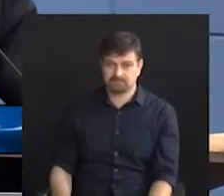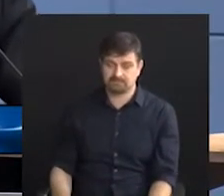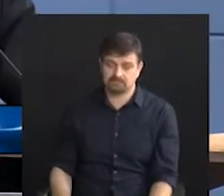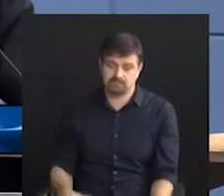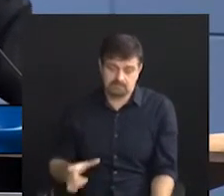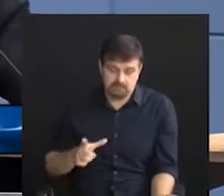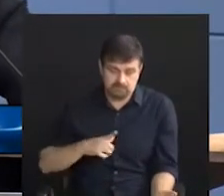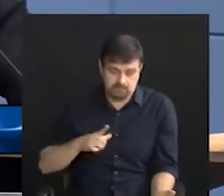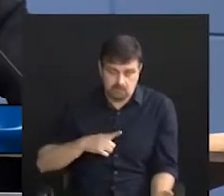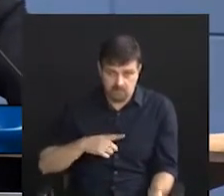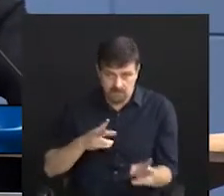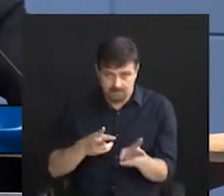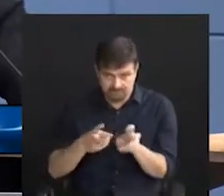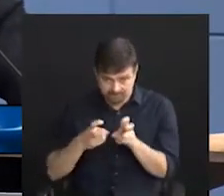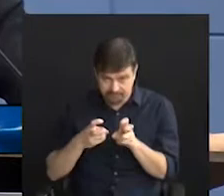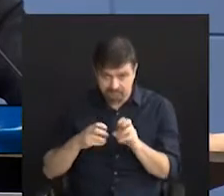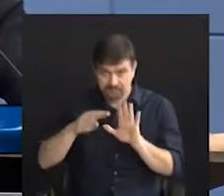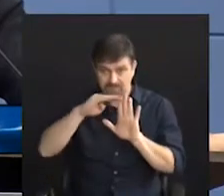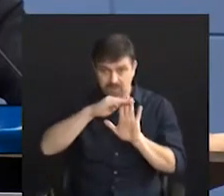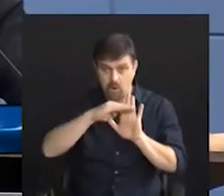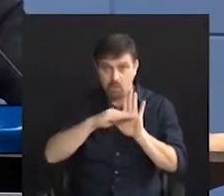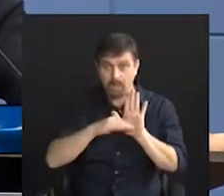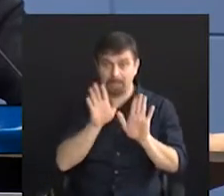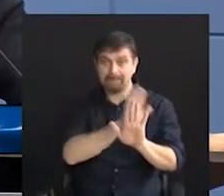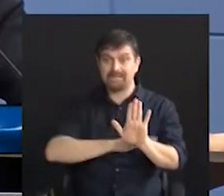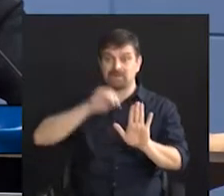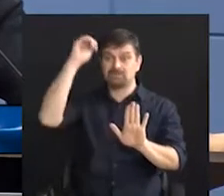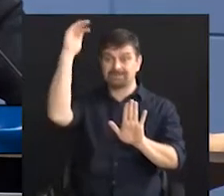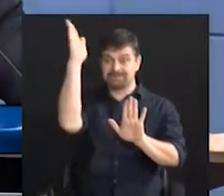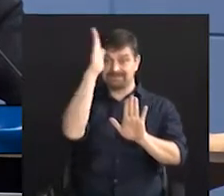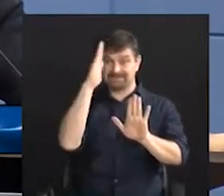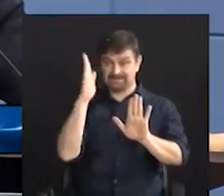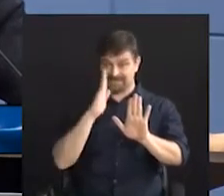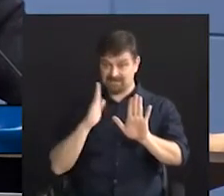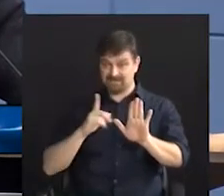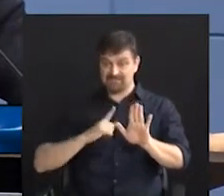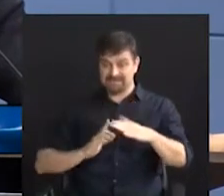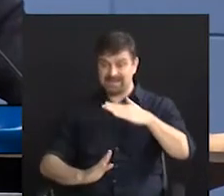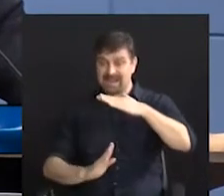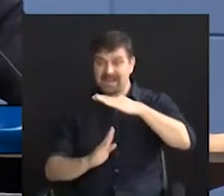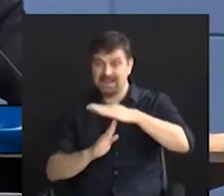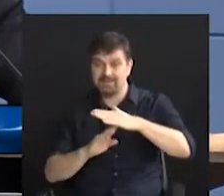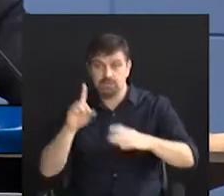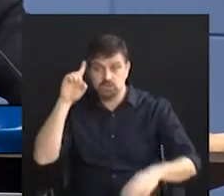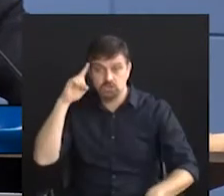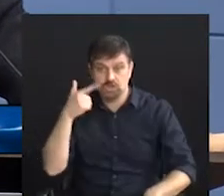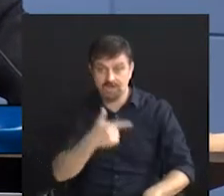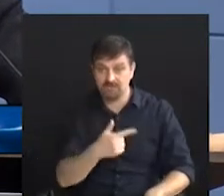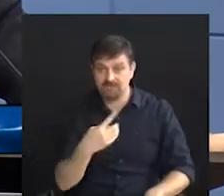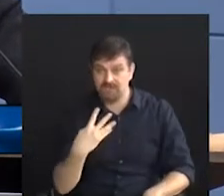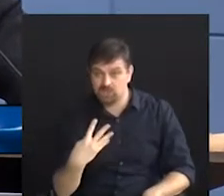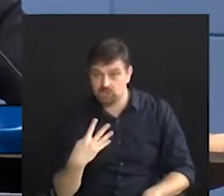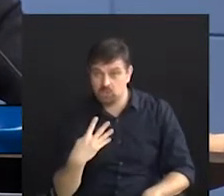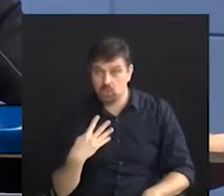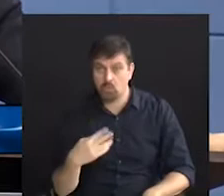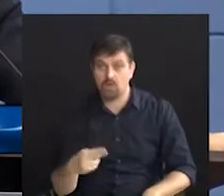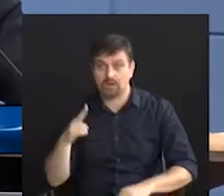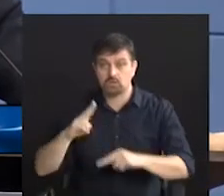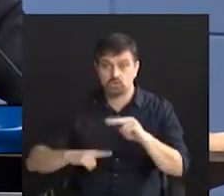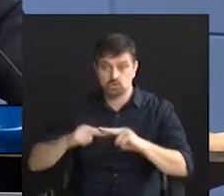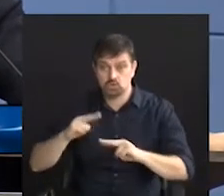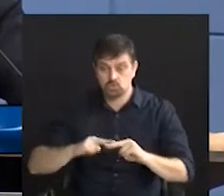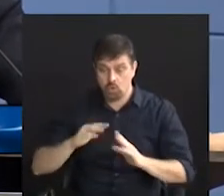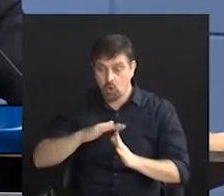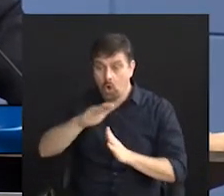lógico. O plano nacional de educação estabeleceu até o dia 24 de junho que todas as câmaras